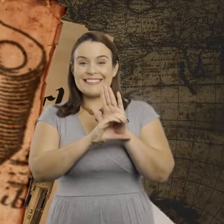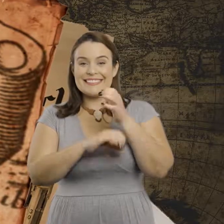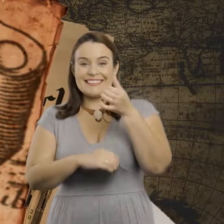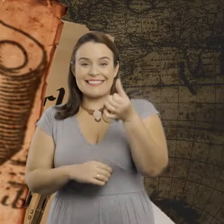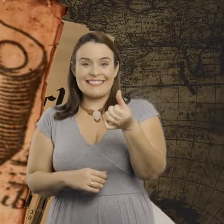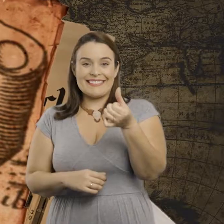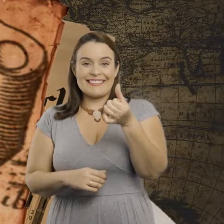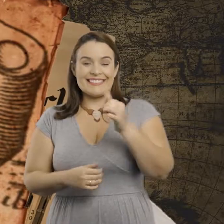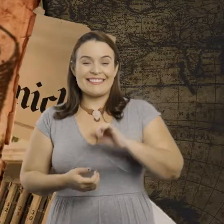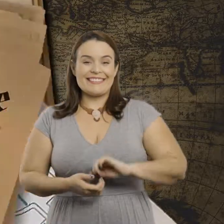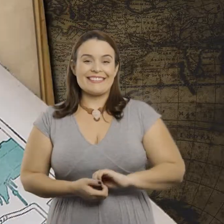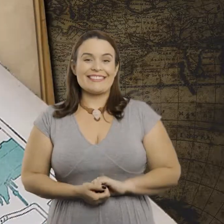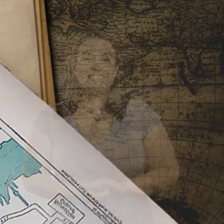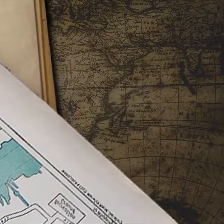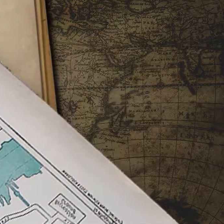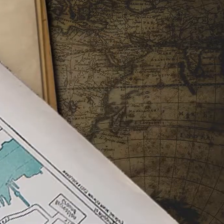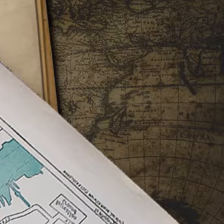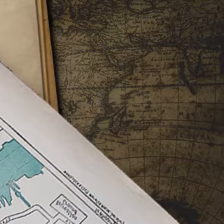Capítulo 6.